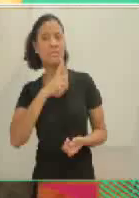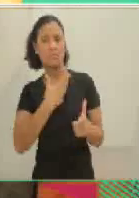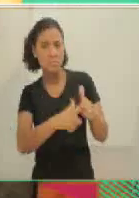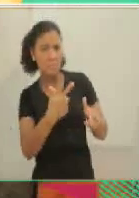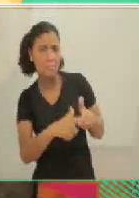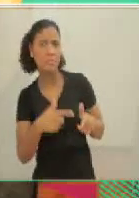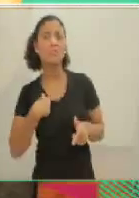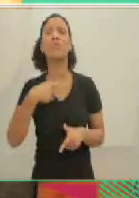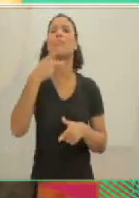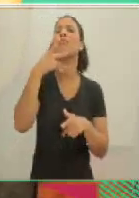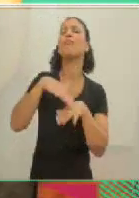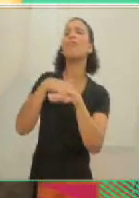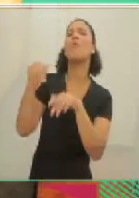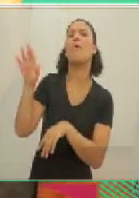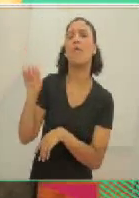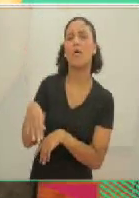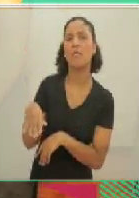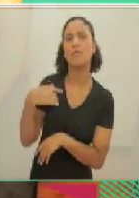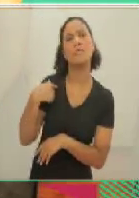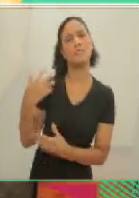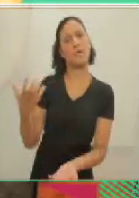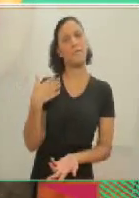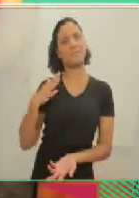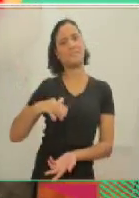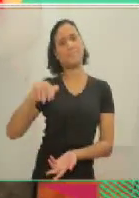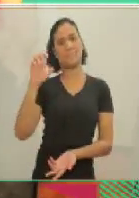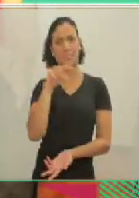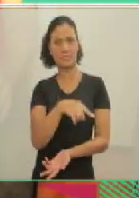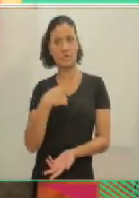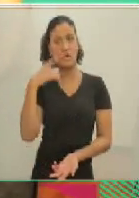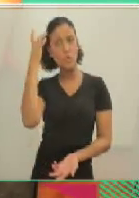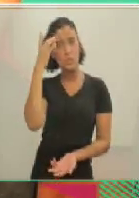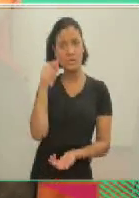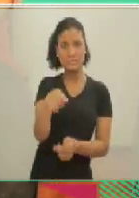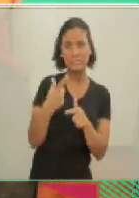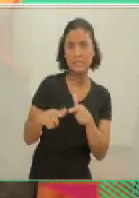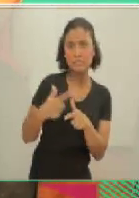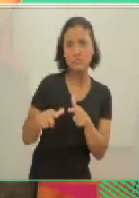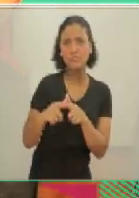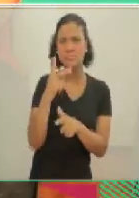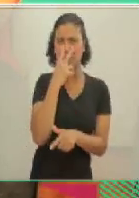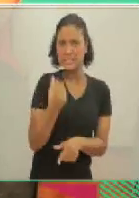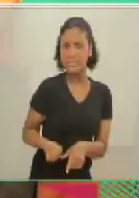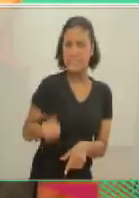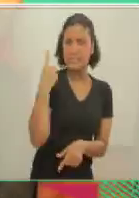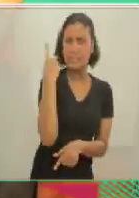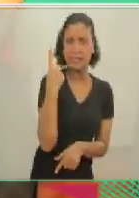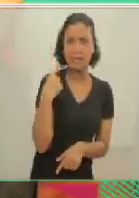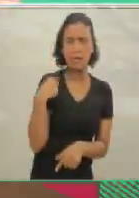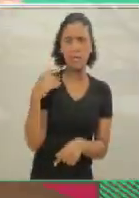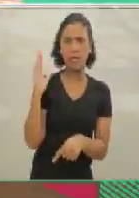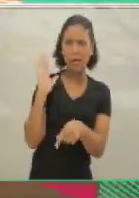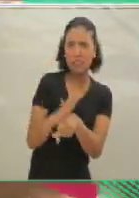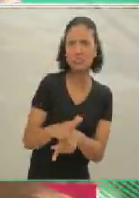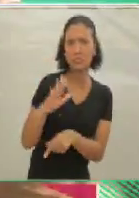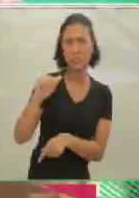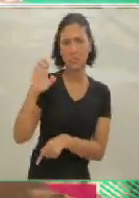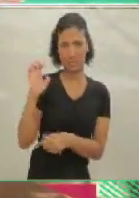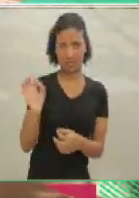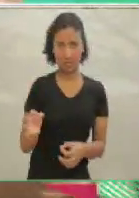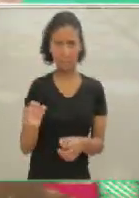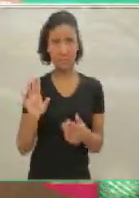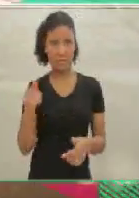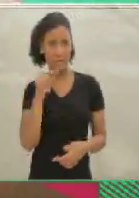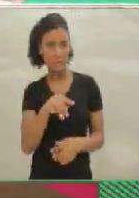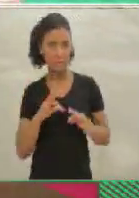um problema, fala o quê? Eu quero a minha mãe, né? Acho que a situação fica estranha, a pessoa recorre logo aquele F1 lá, aquele